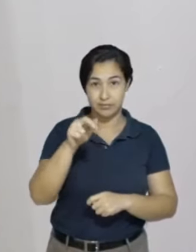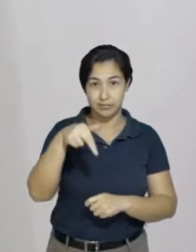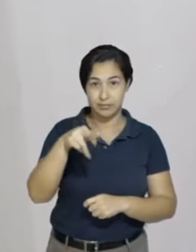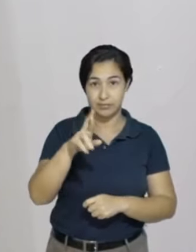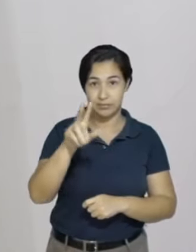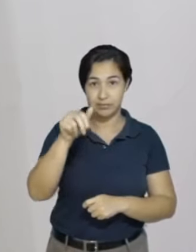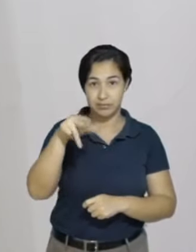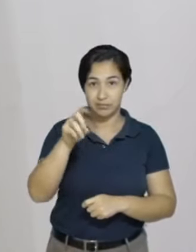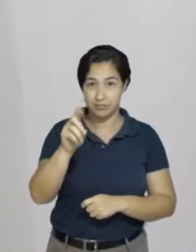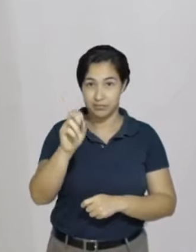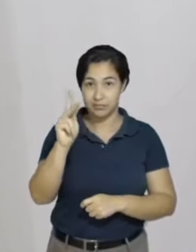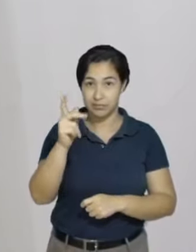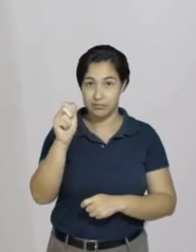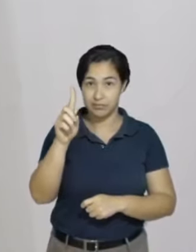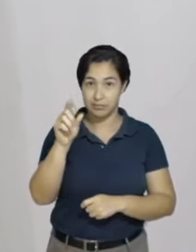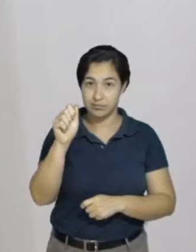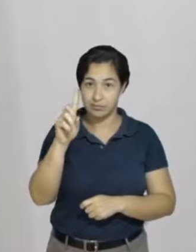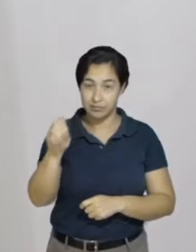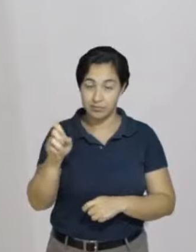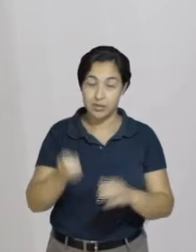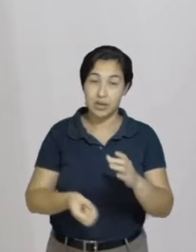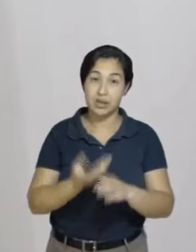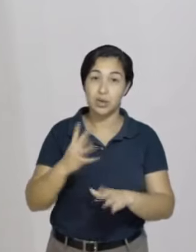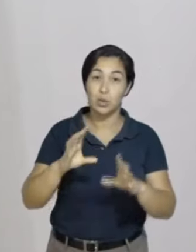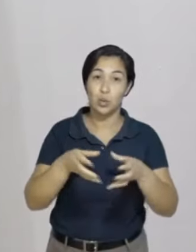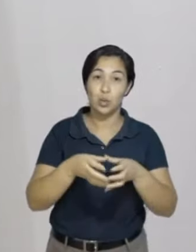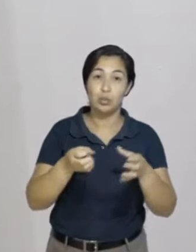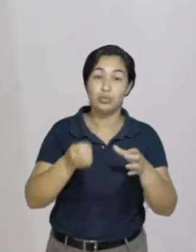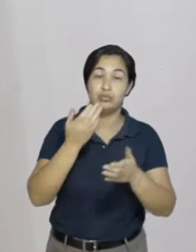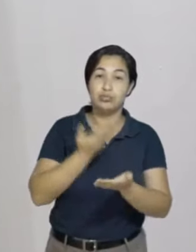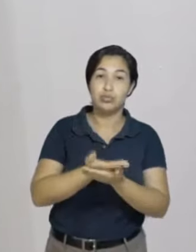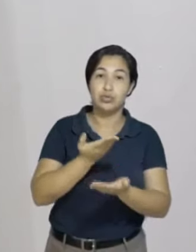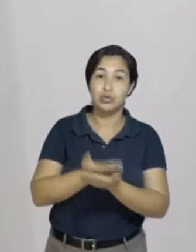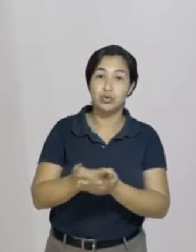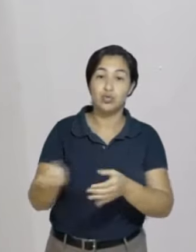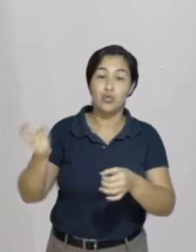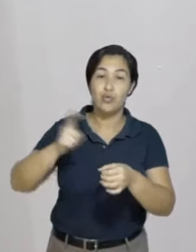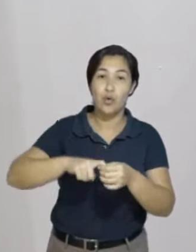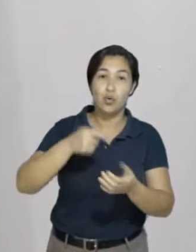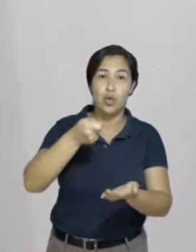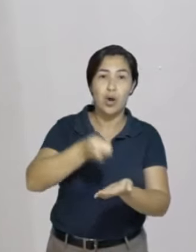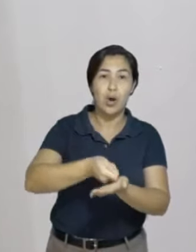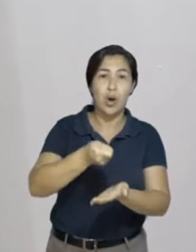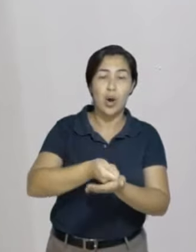um grupo de estudos para voltar a cobrança do DPVAT